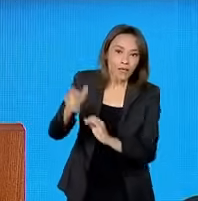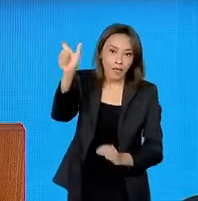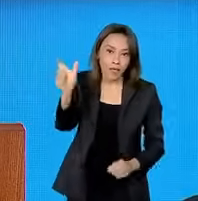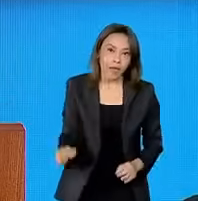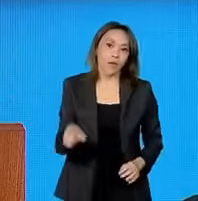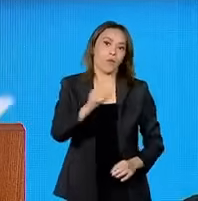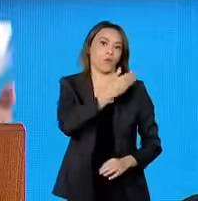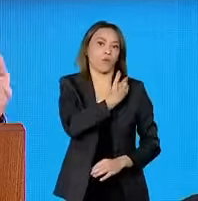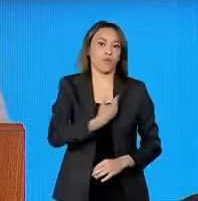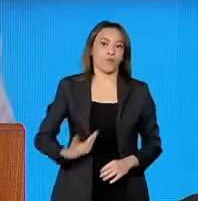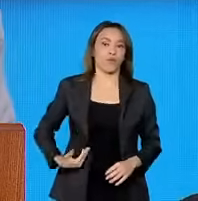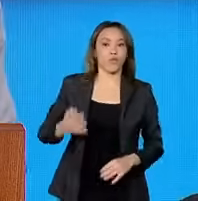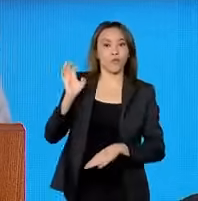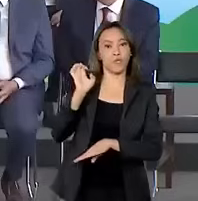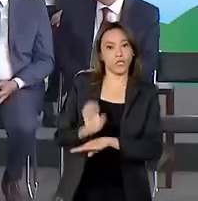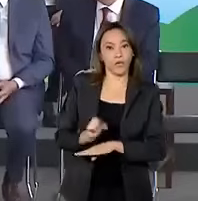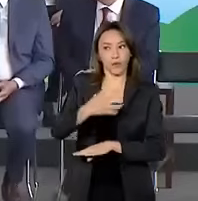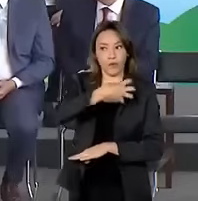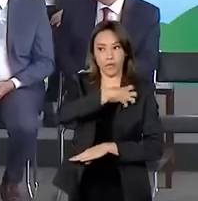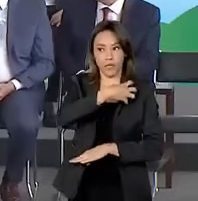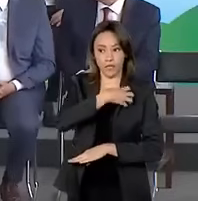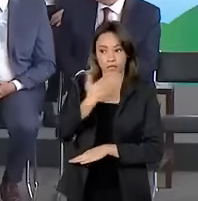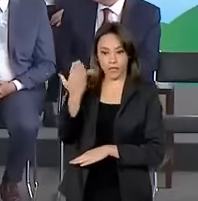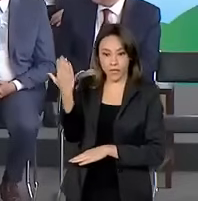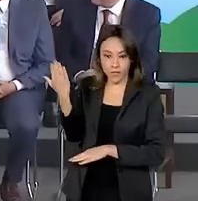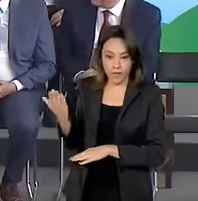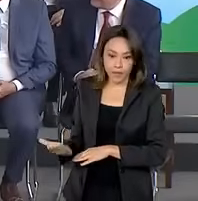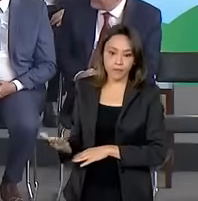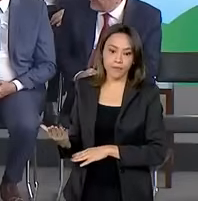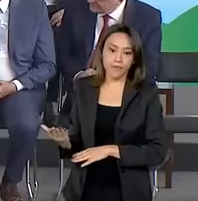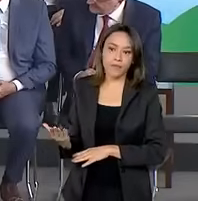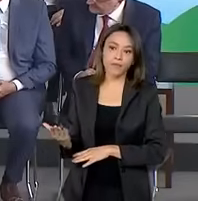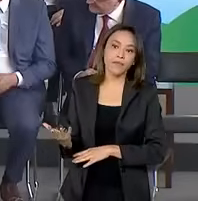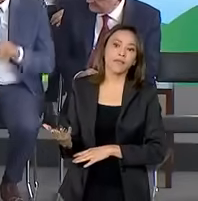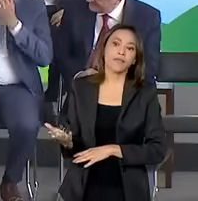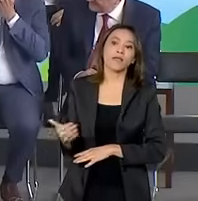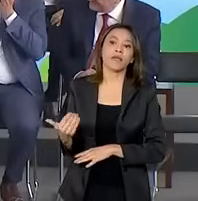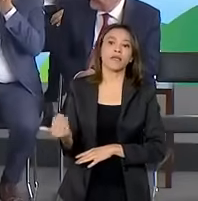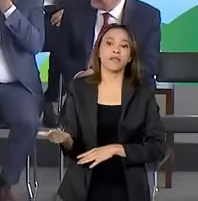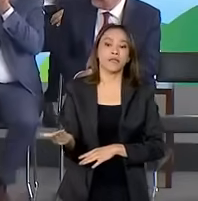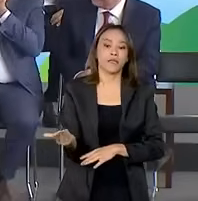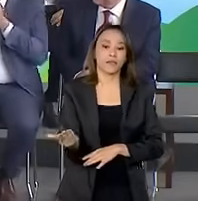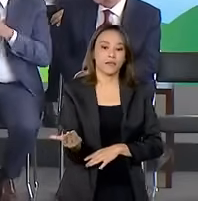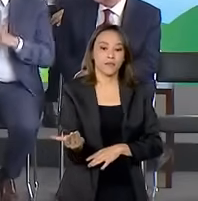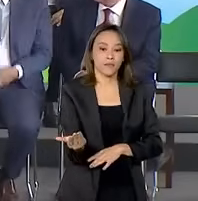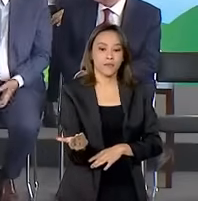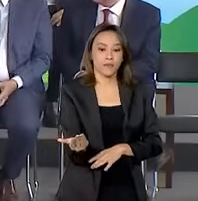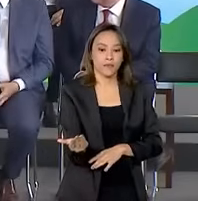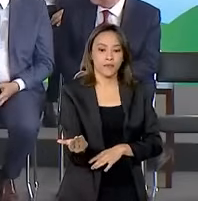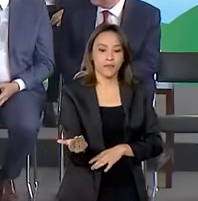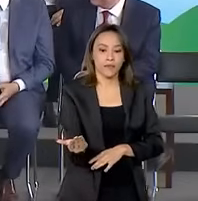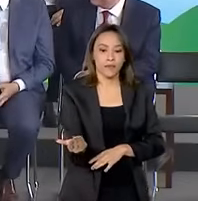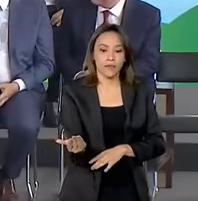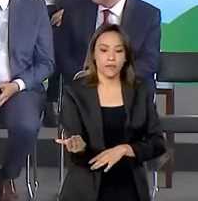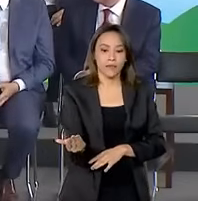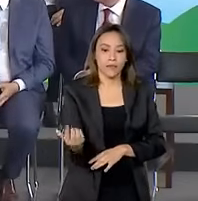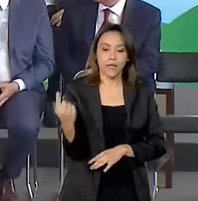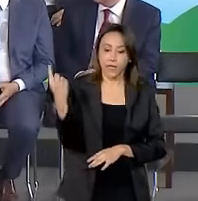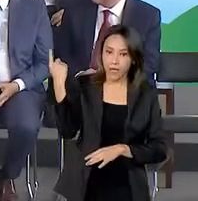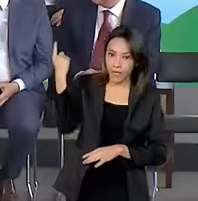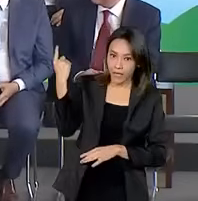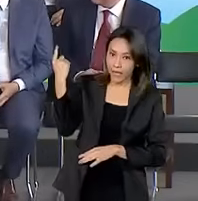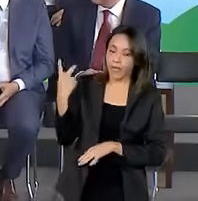da Bahia, o companheiro Jerônimo Rodrigo. Cadê o Jerônimo? Está aqui do lado, Jerônimo. que